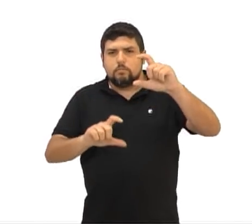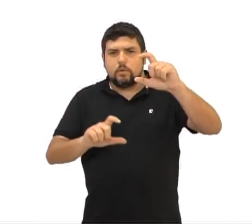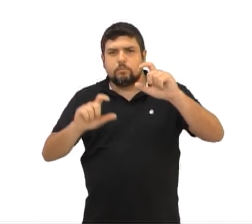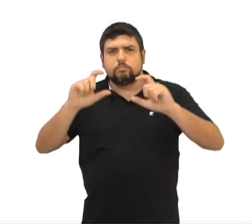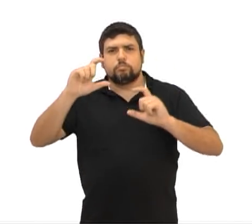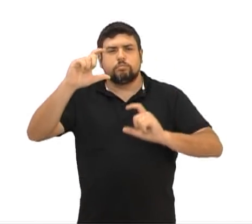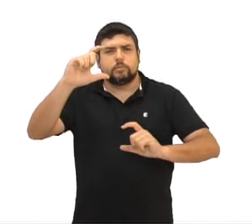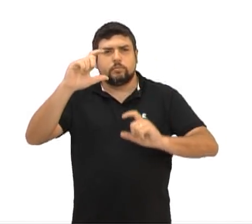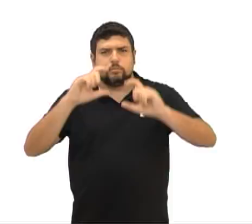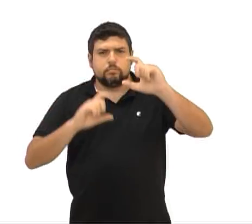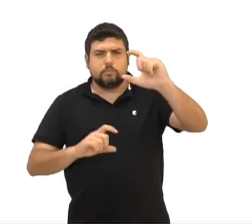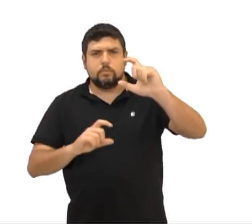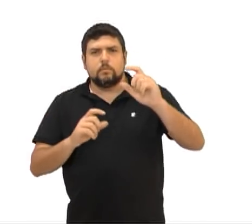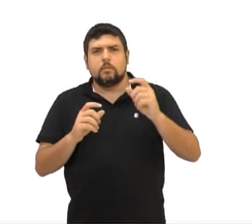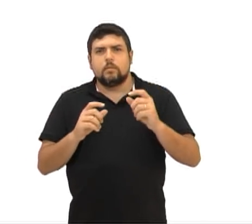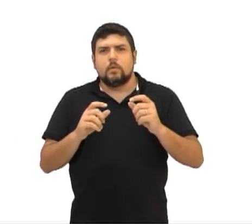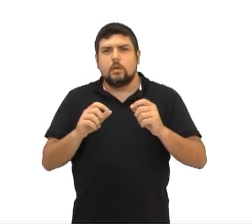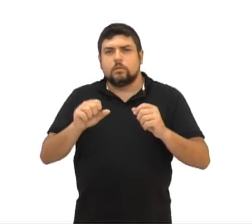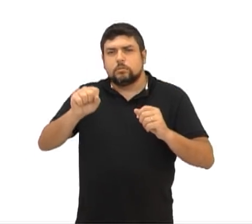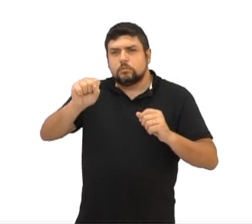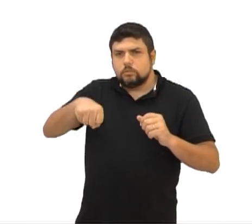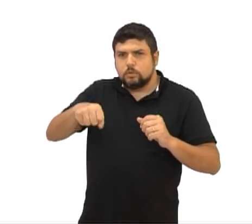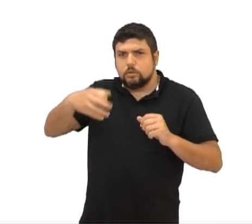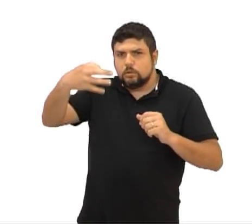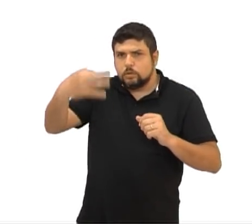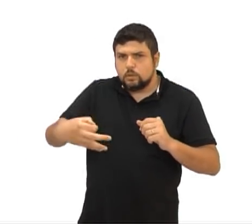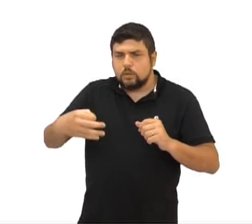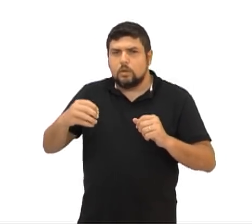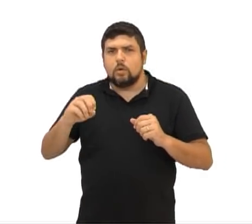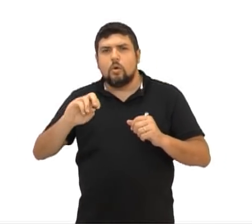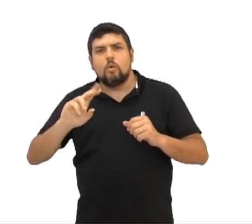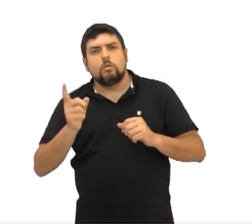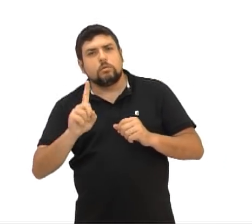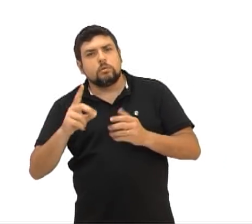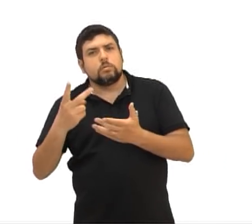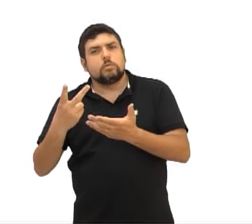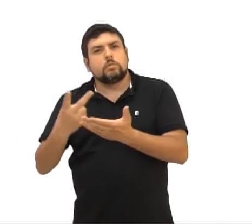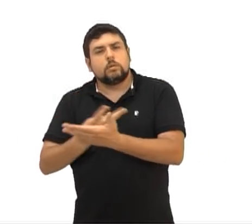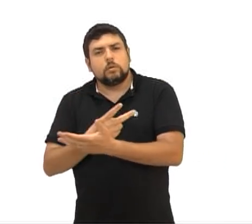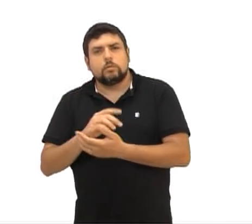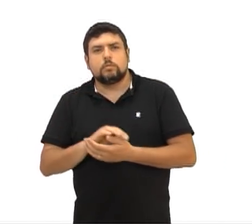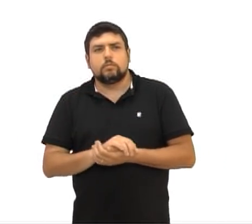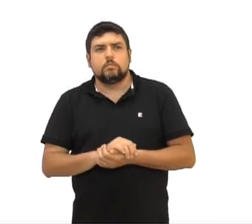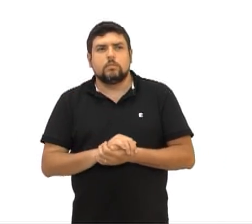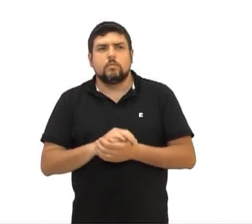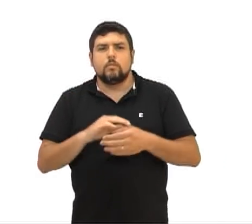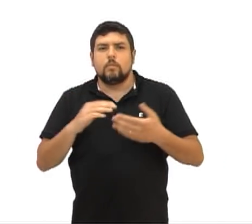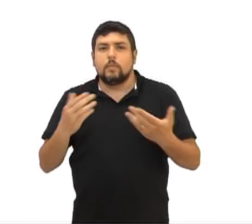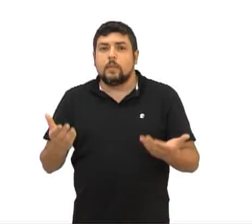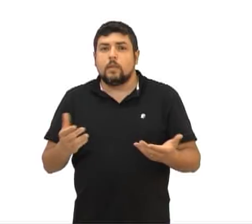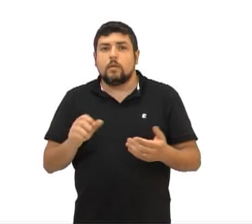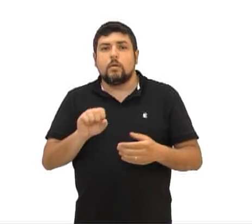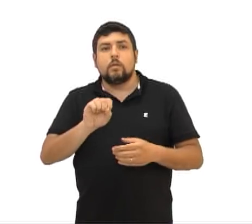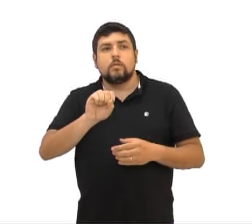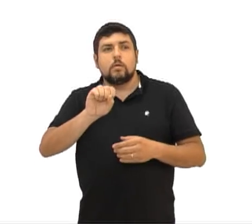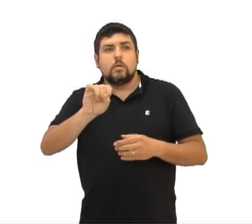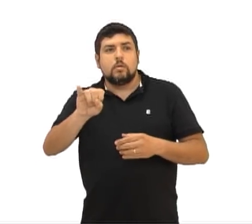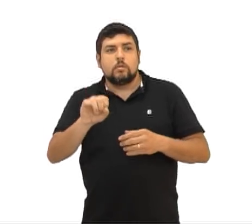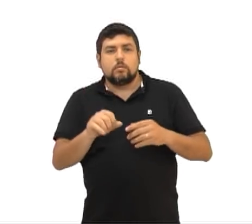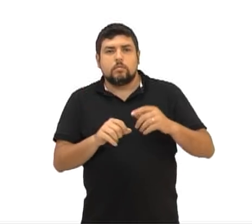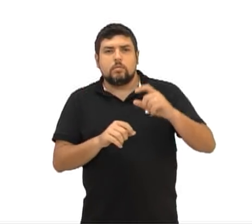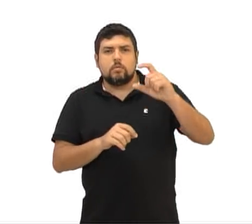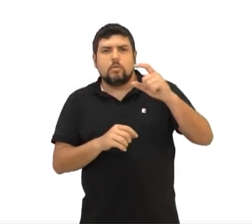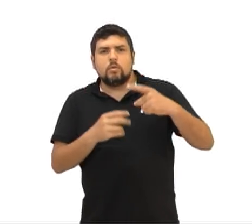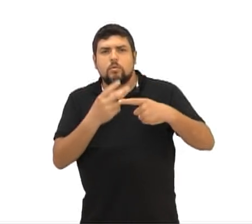das proporções neste caso. Nesse exemplo, ele quer saber se vale ou